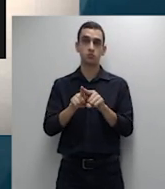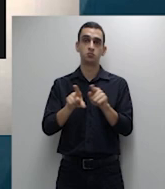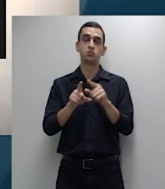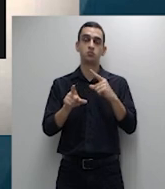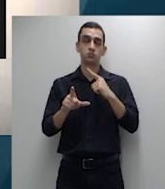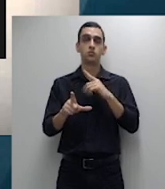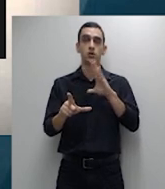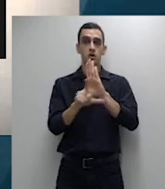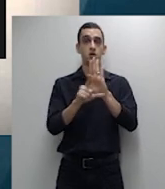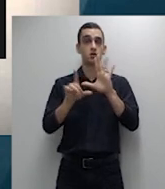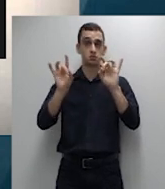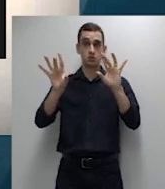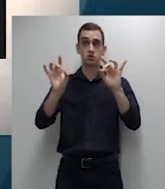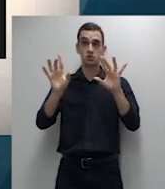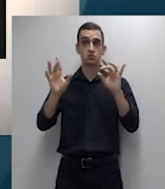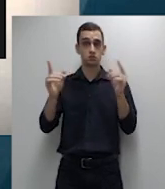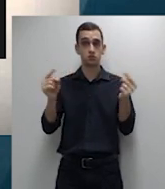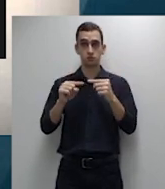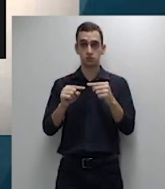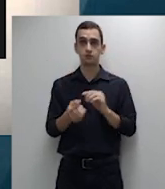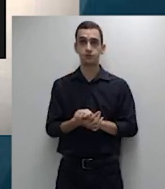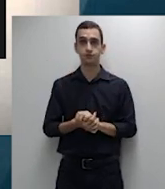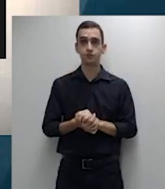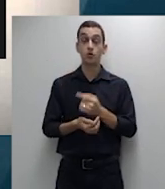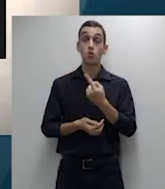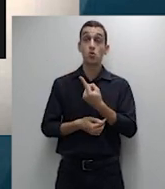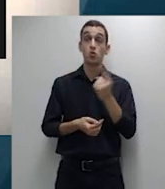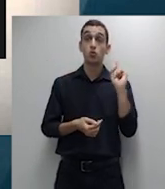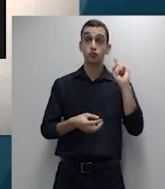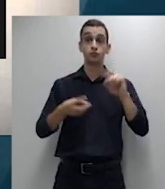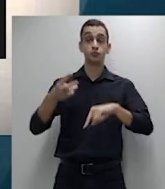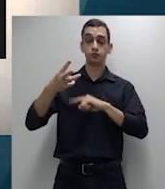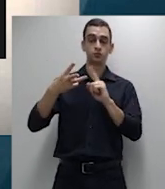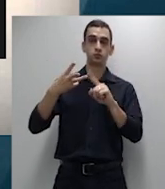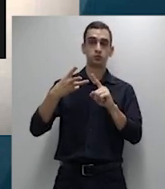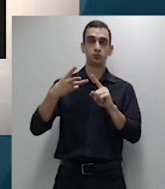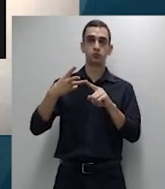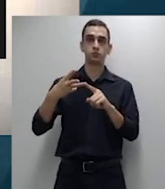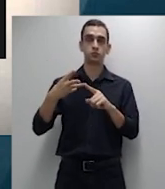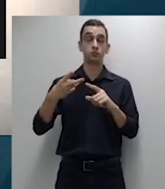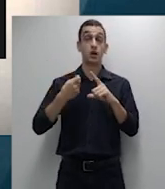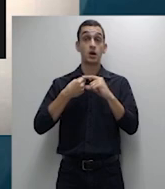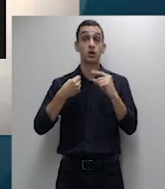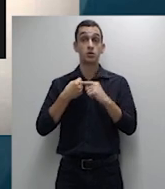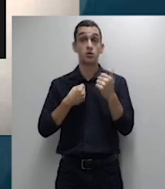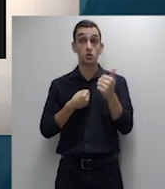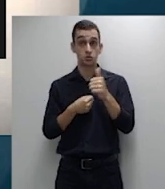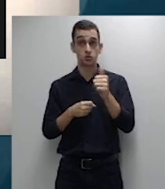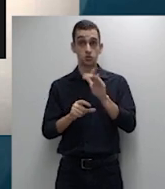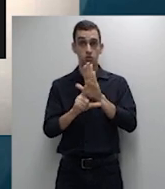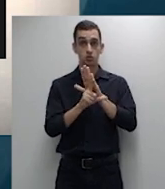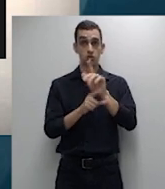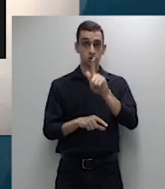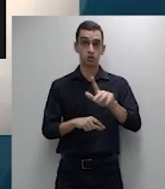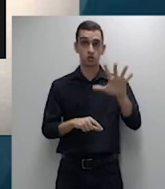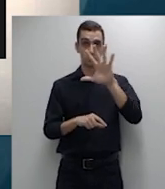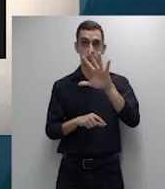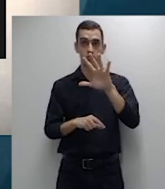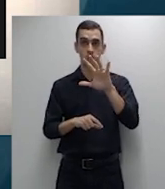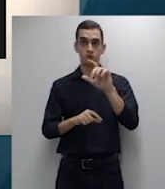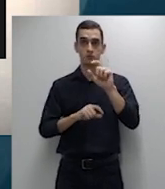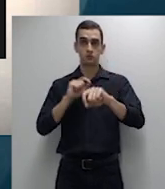especial o e pronto o último 11 da Lei gelado condições é uma questão de modicidade